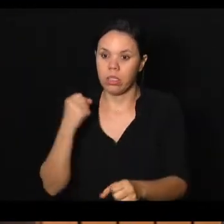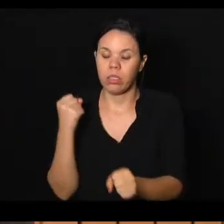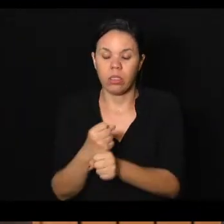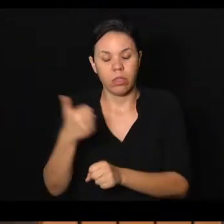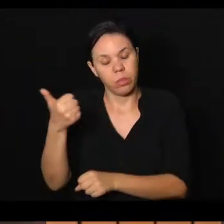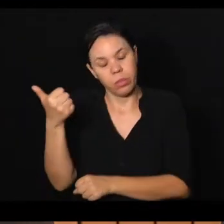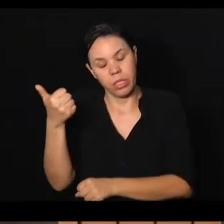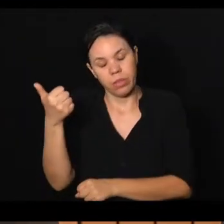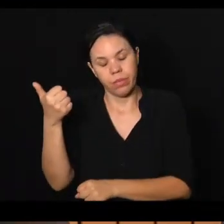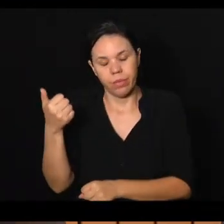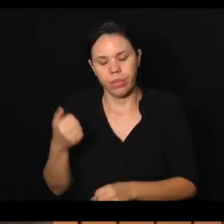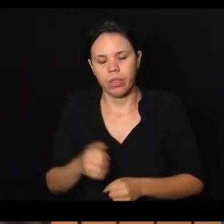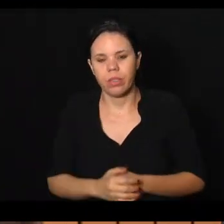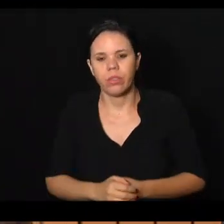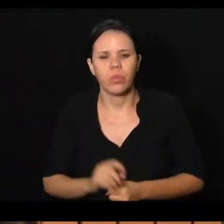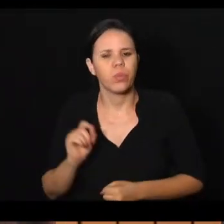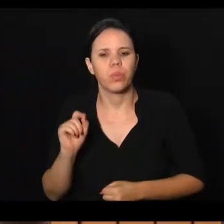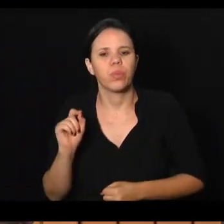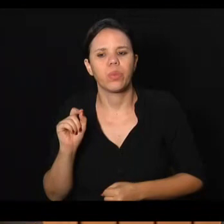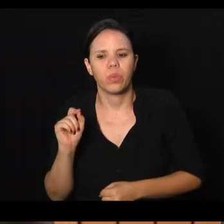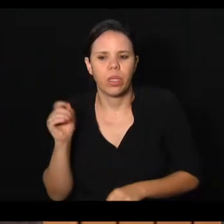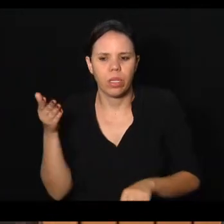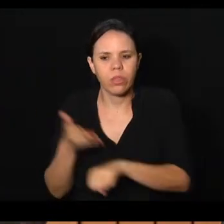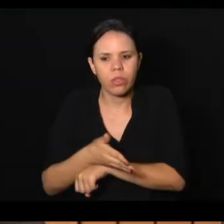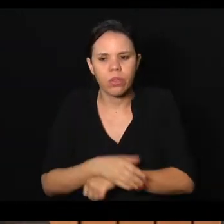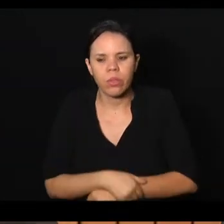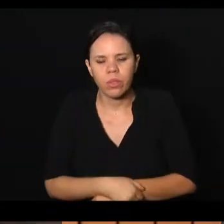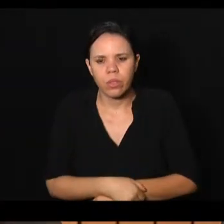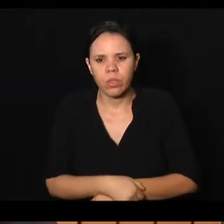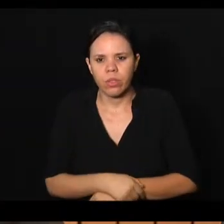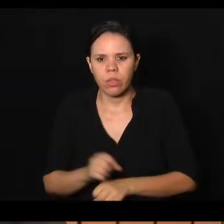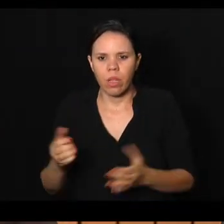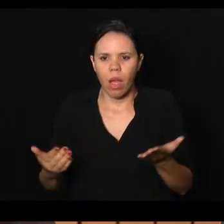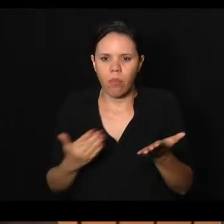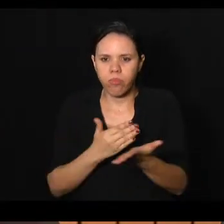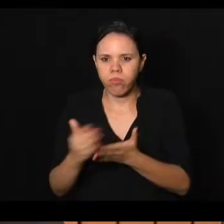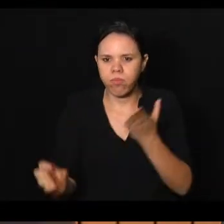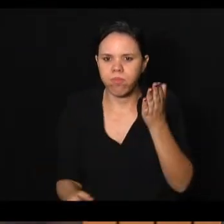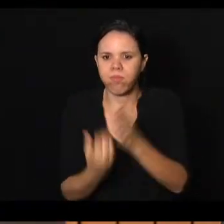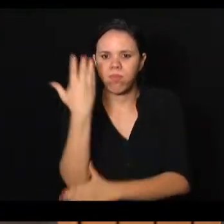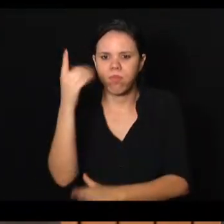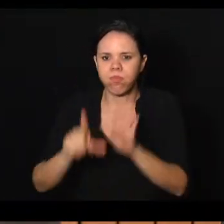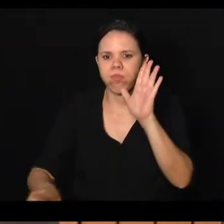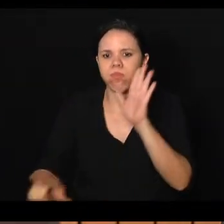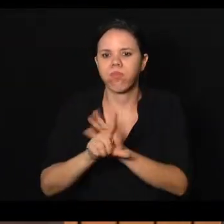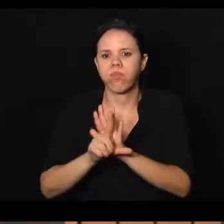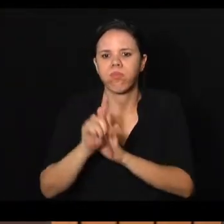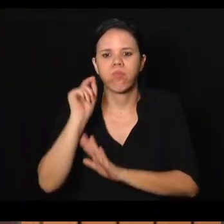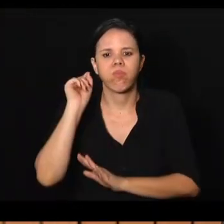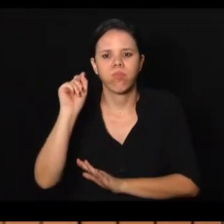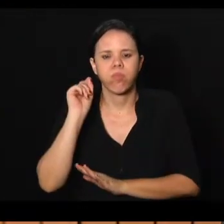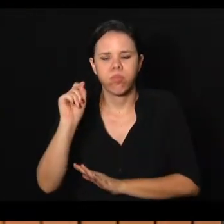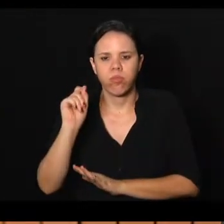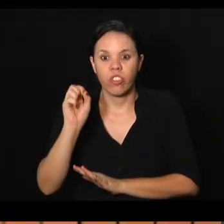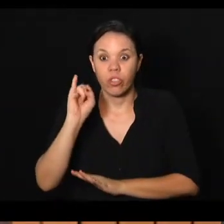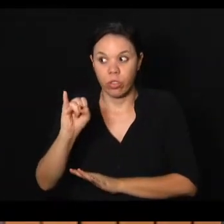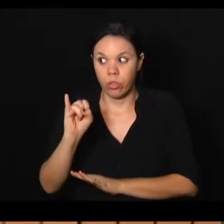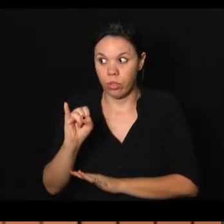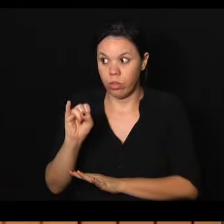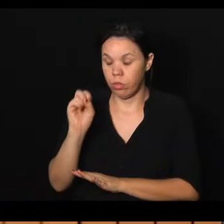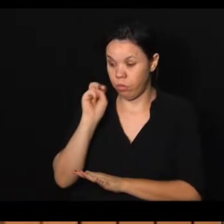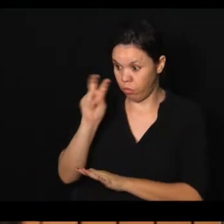vez, entrou em vigor a lei em que acochar uma